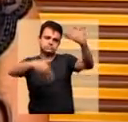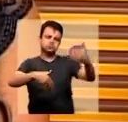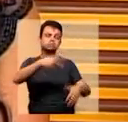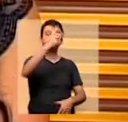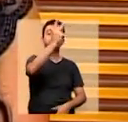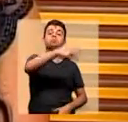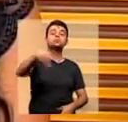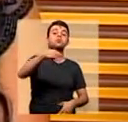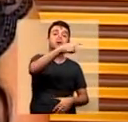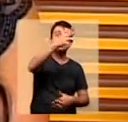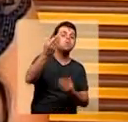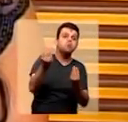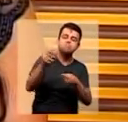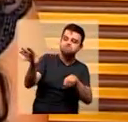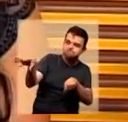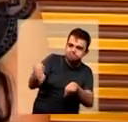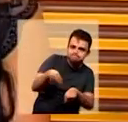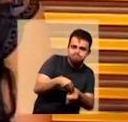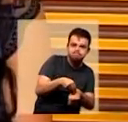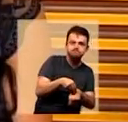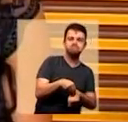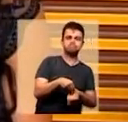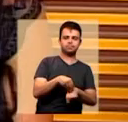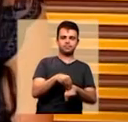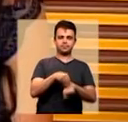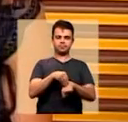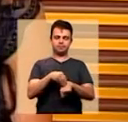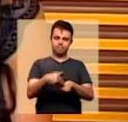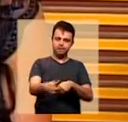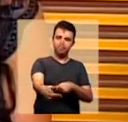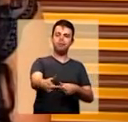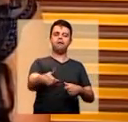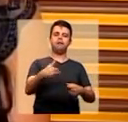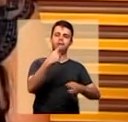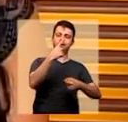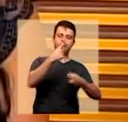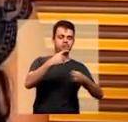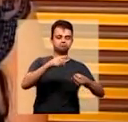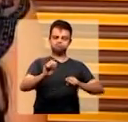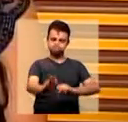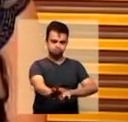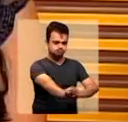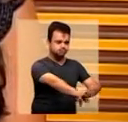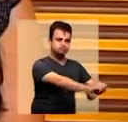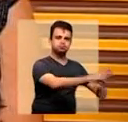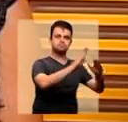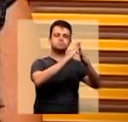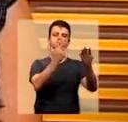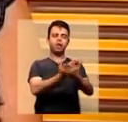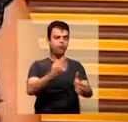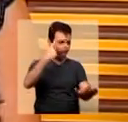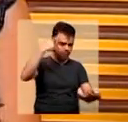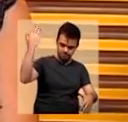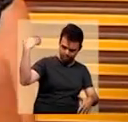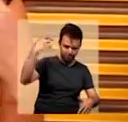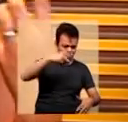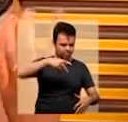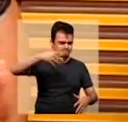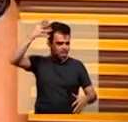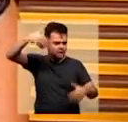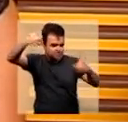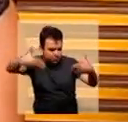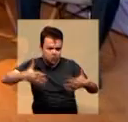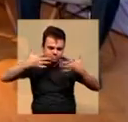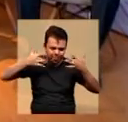o professor, ele pega aqueles ganchos das ações pontuais que nós fazemos no decorrer do ano para levar para a sala para o aluno. Olha, lembra que a gente